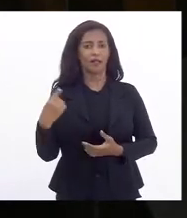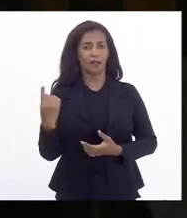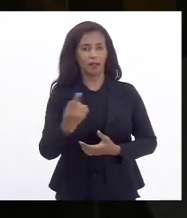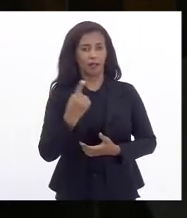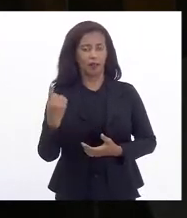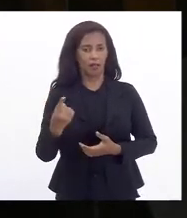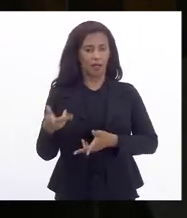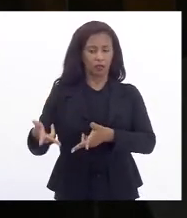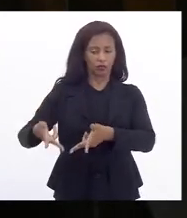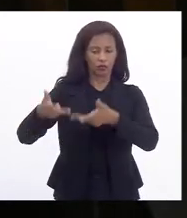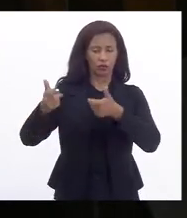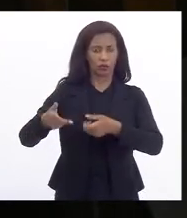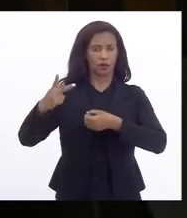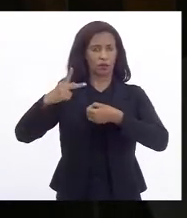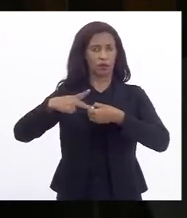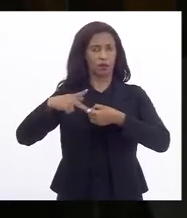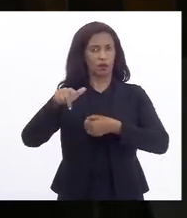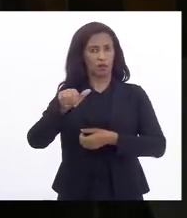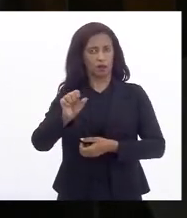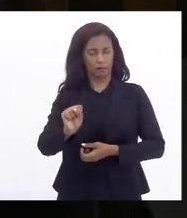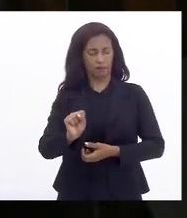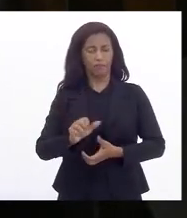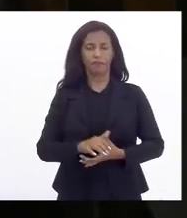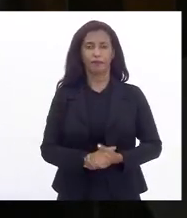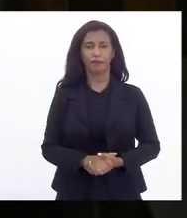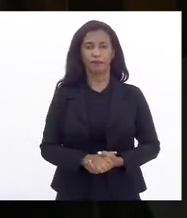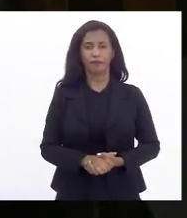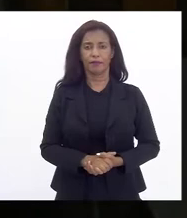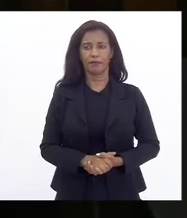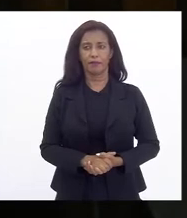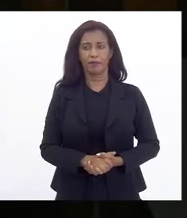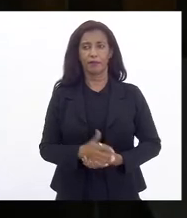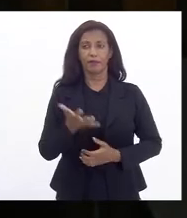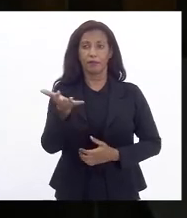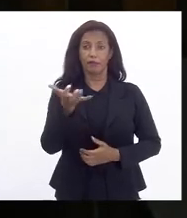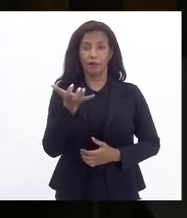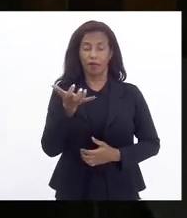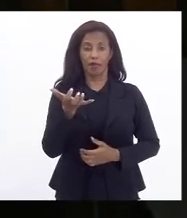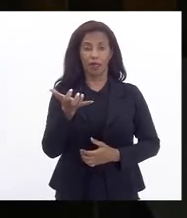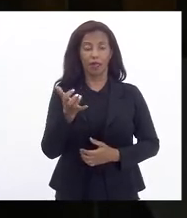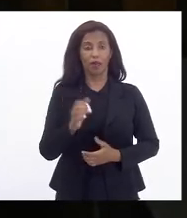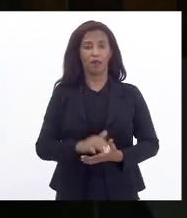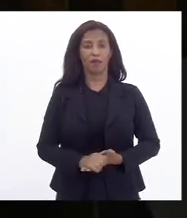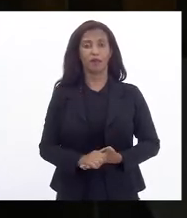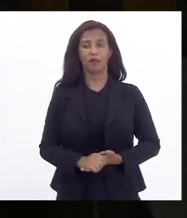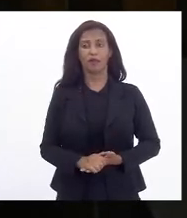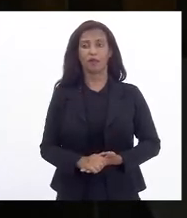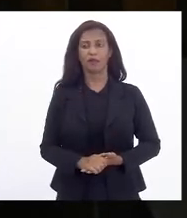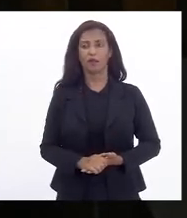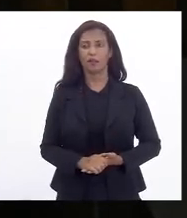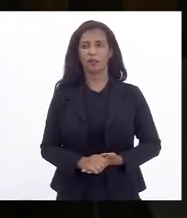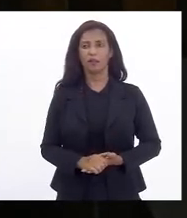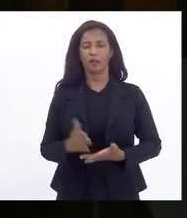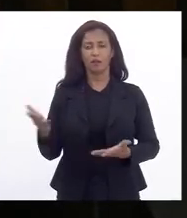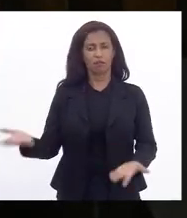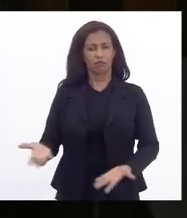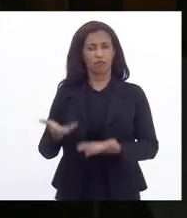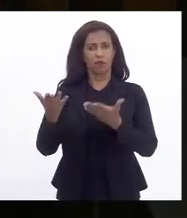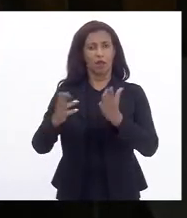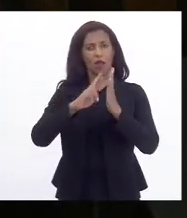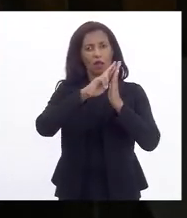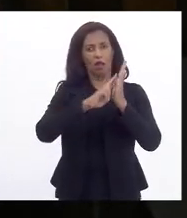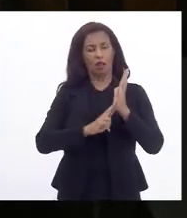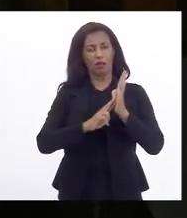compensatórias da exploração do petróleo o edigas quero ressaltar a produção coletiva do